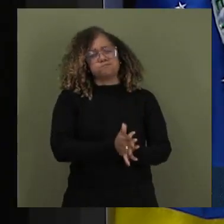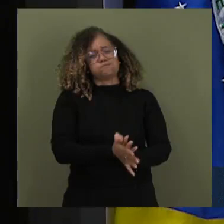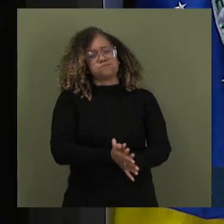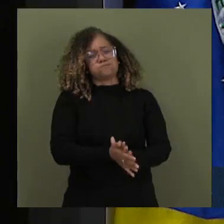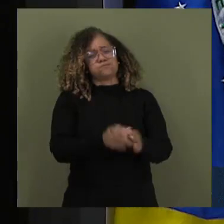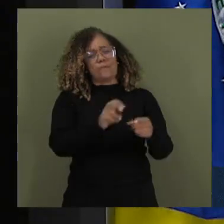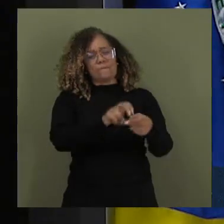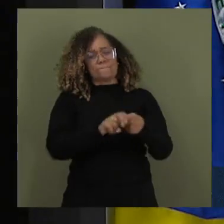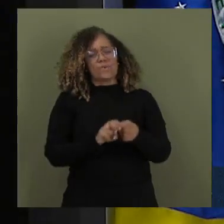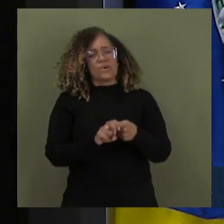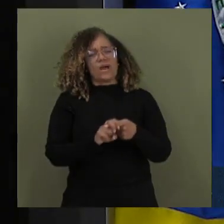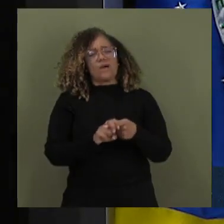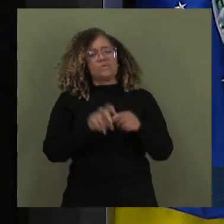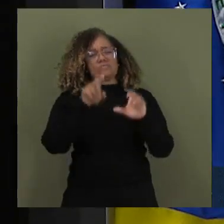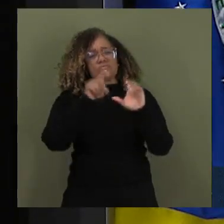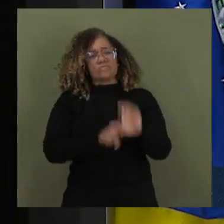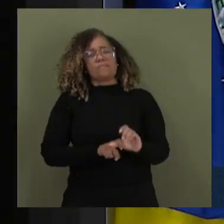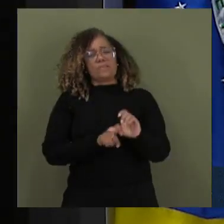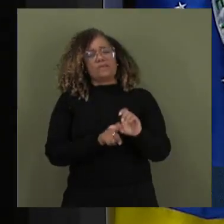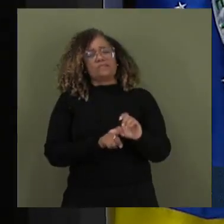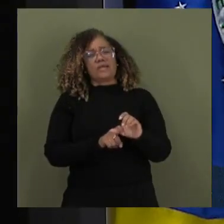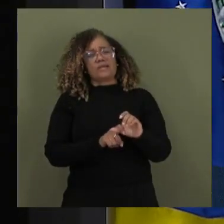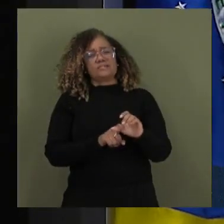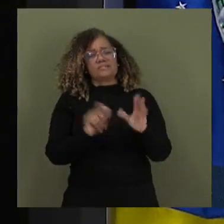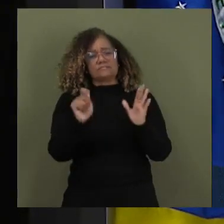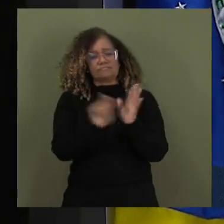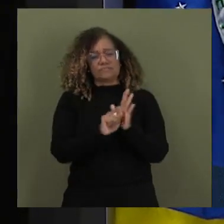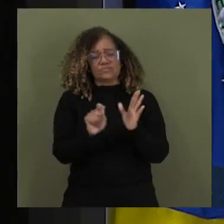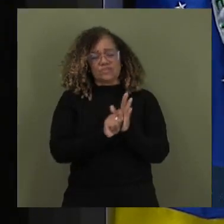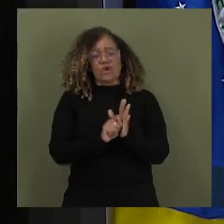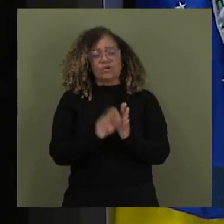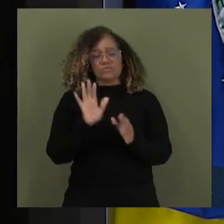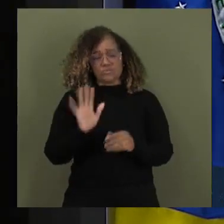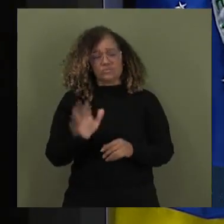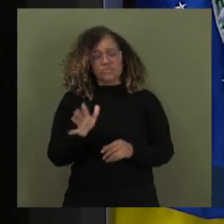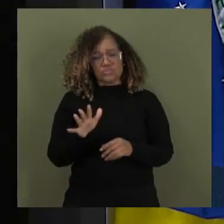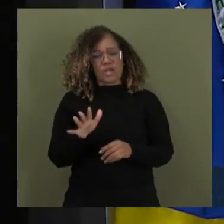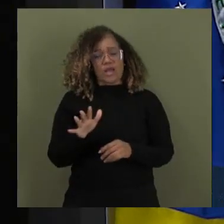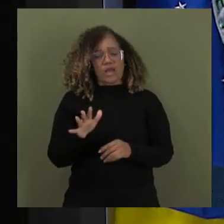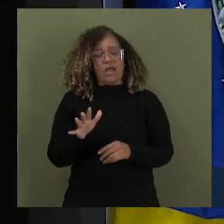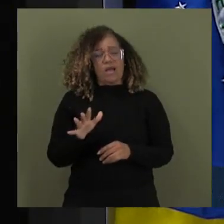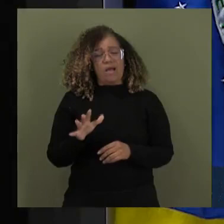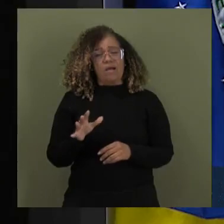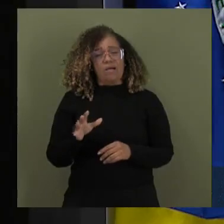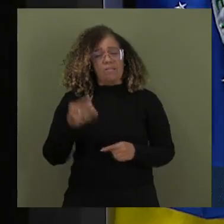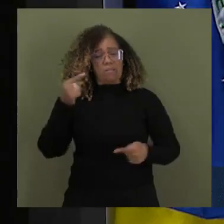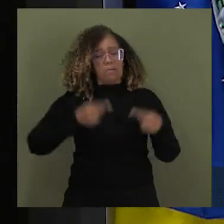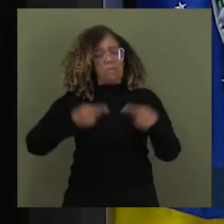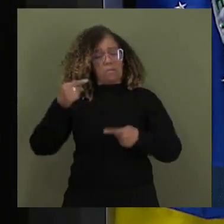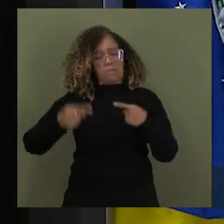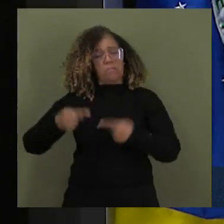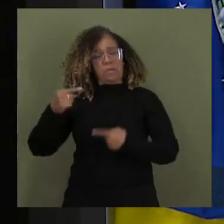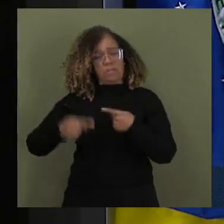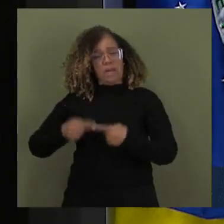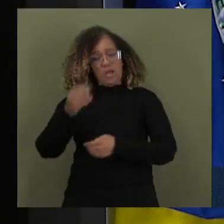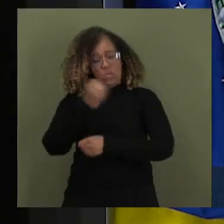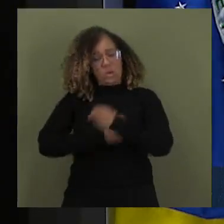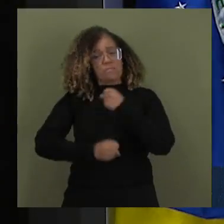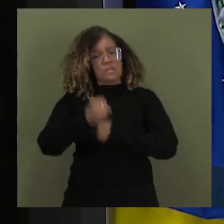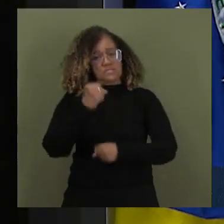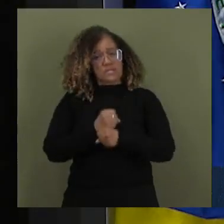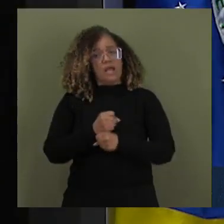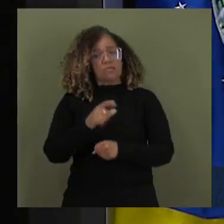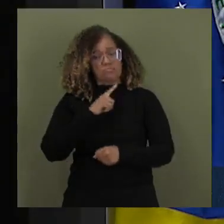codependência. Tudo isso nós ouvimos aqui, nesse debate que nós tivemos no ano passado.